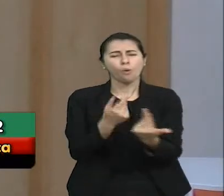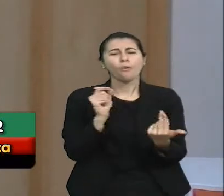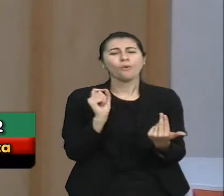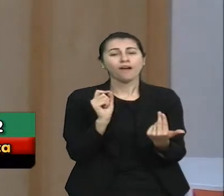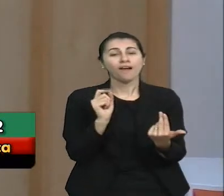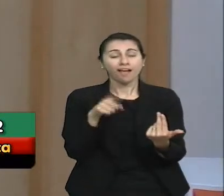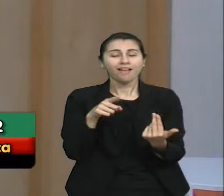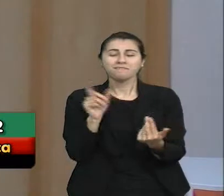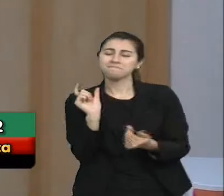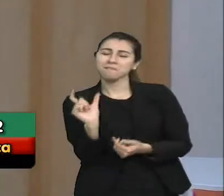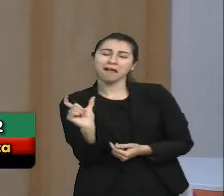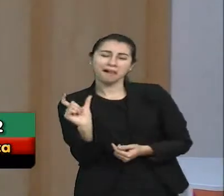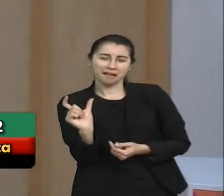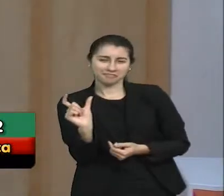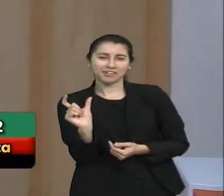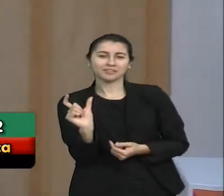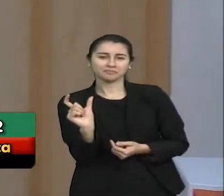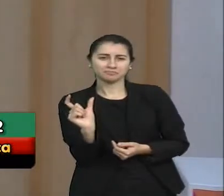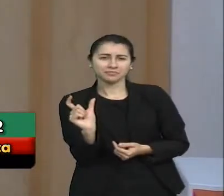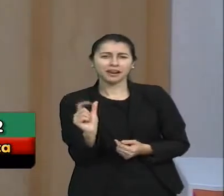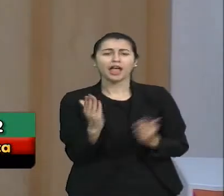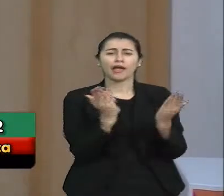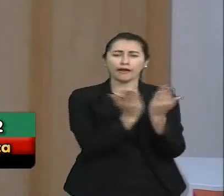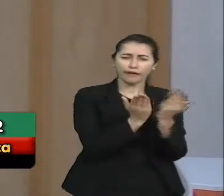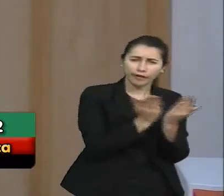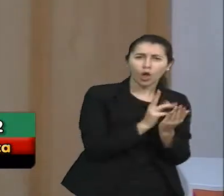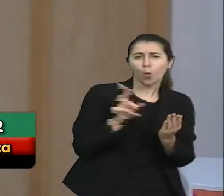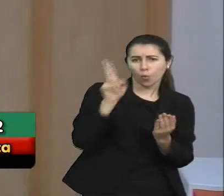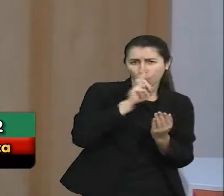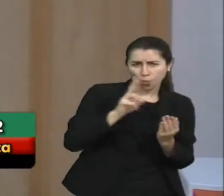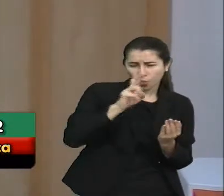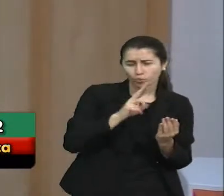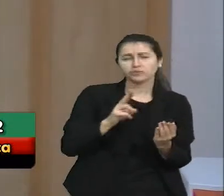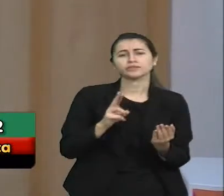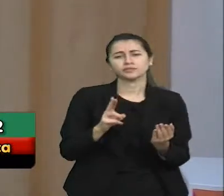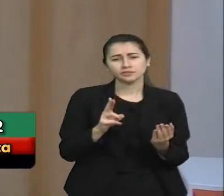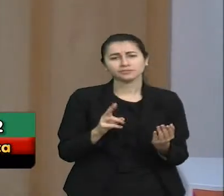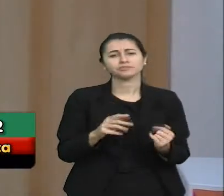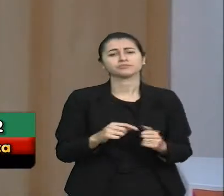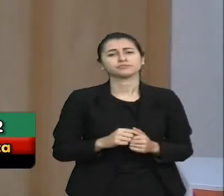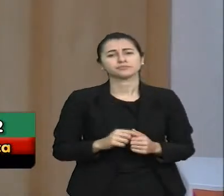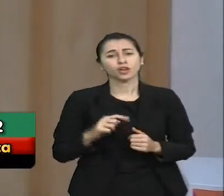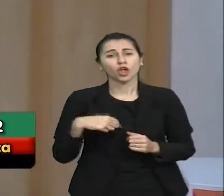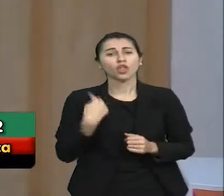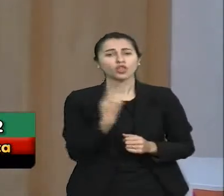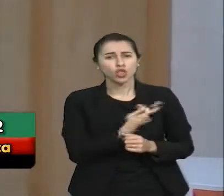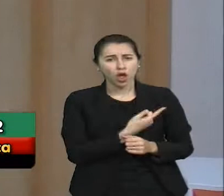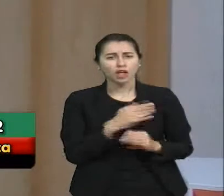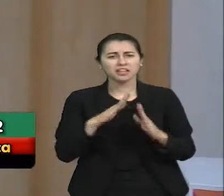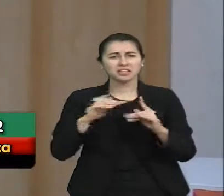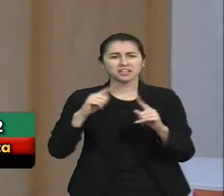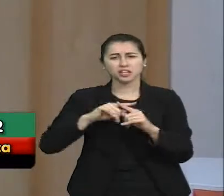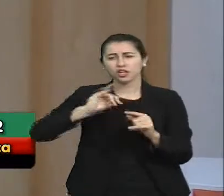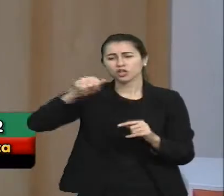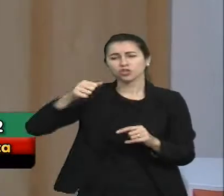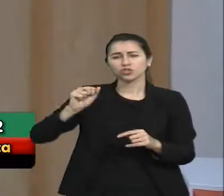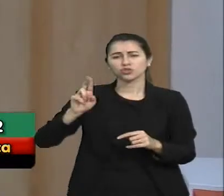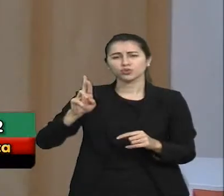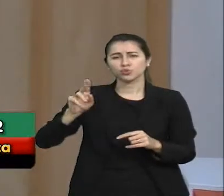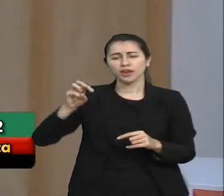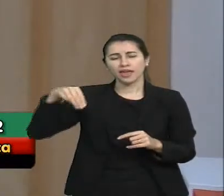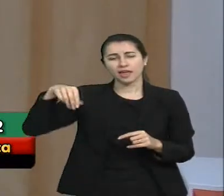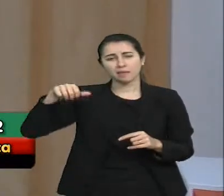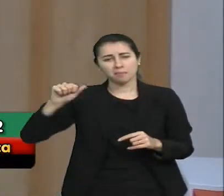exceção. O evangélico usa as orações, nós da Jurema usamos ladainhas